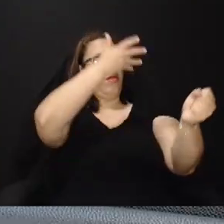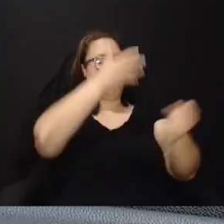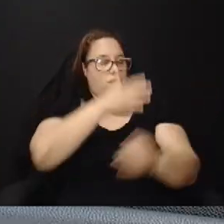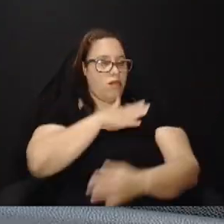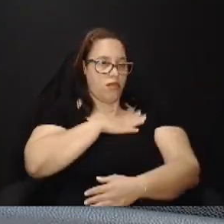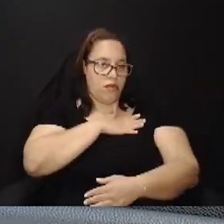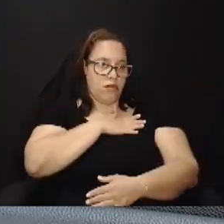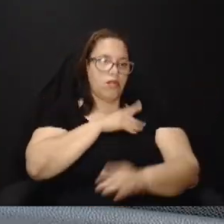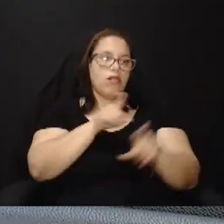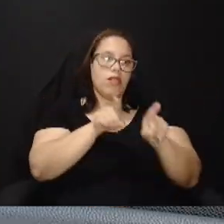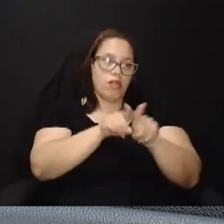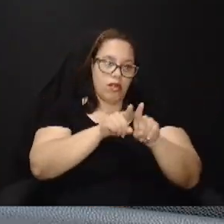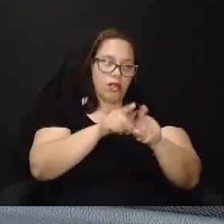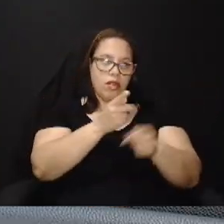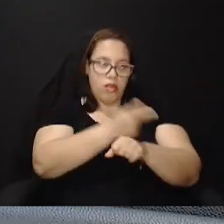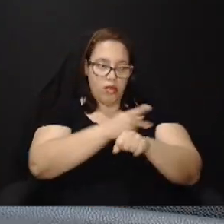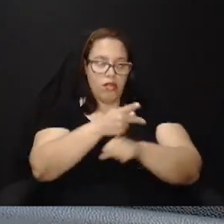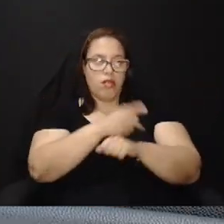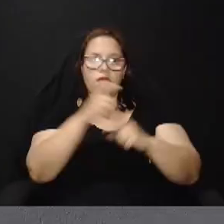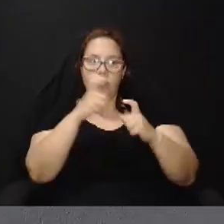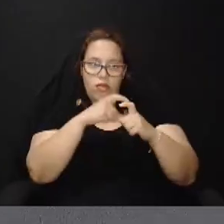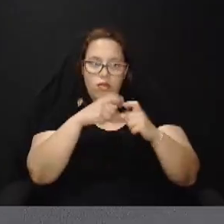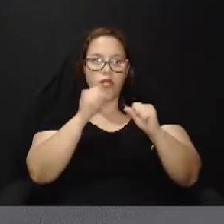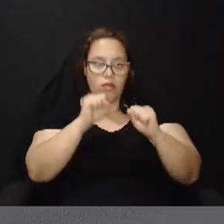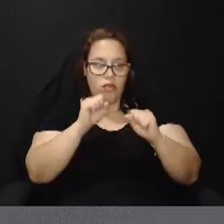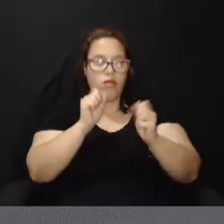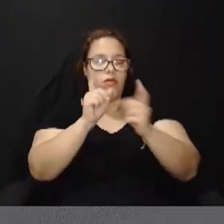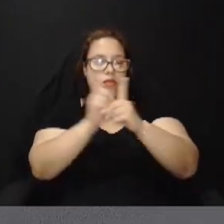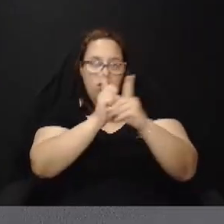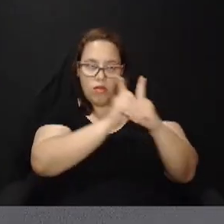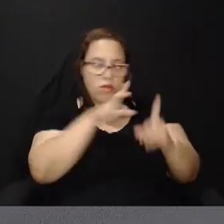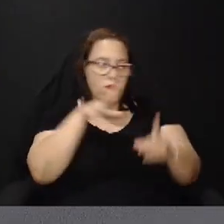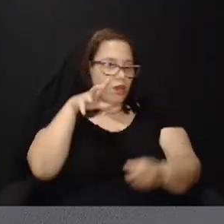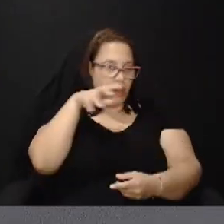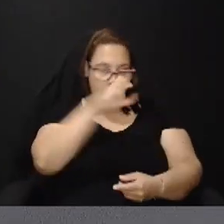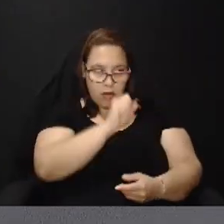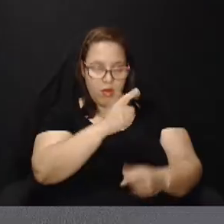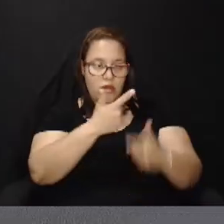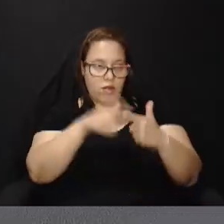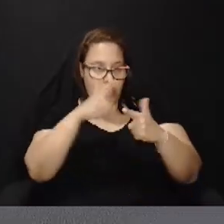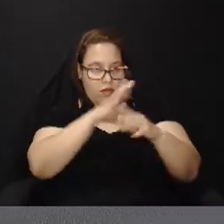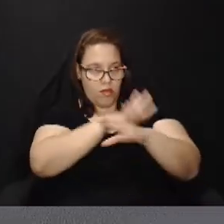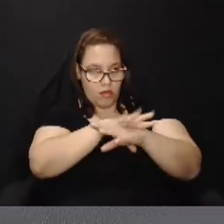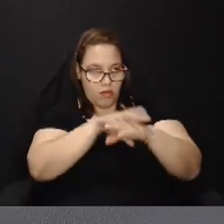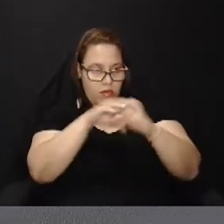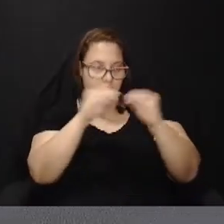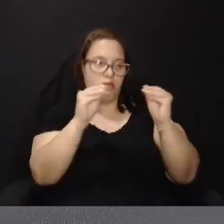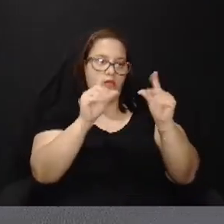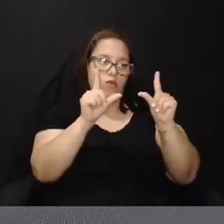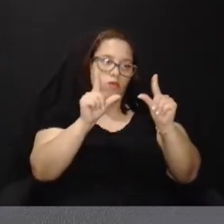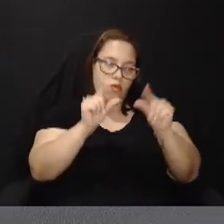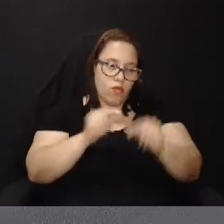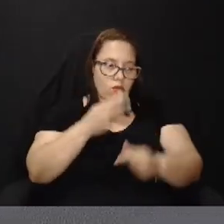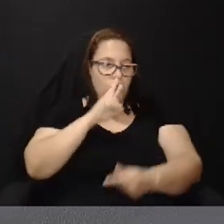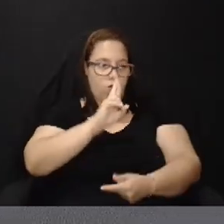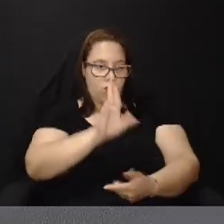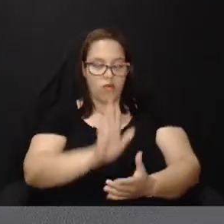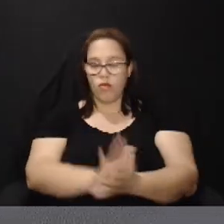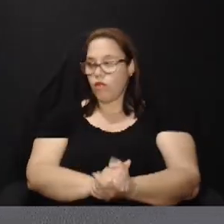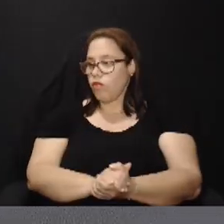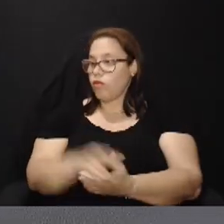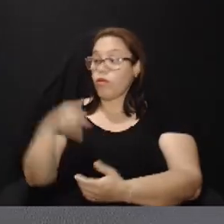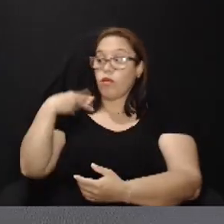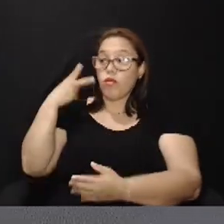pessoa buscar o atendimento para que ela possa ser atendida e ter, né, os seus problemas aí amenizados ou resolvidos. Vereador, um outro projeto